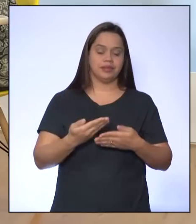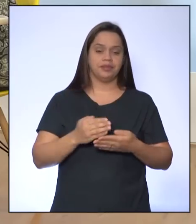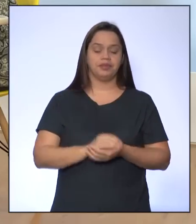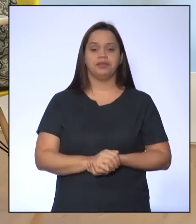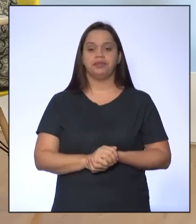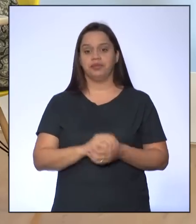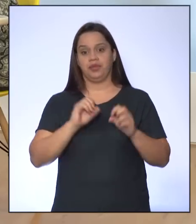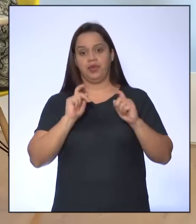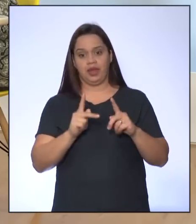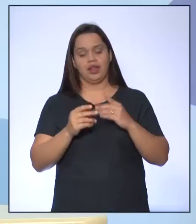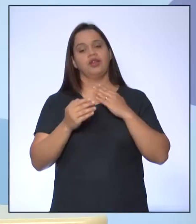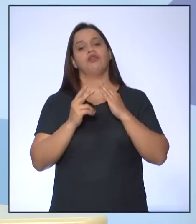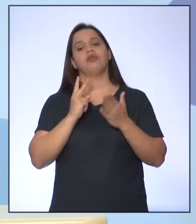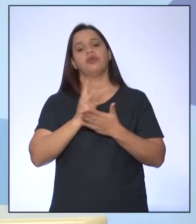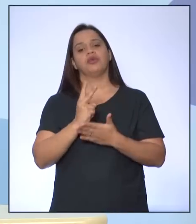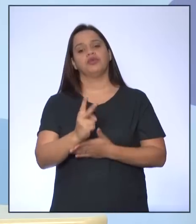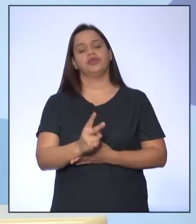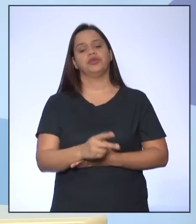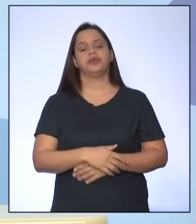Então, vamos adiante.